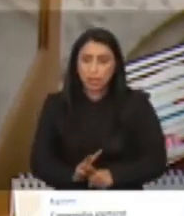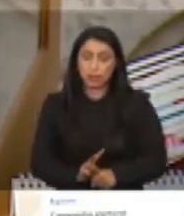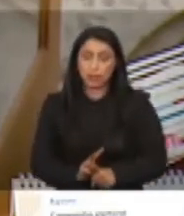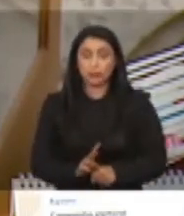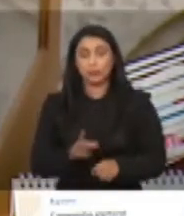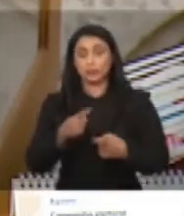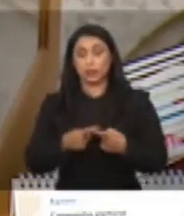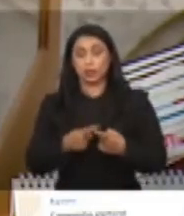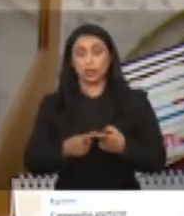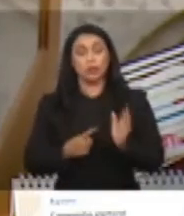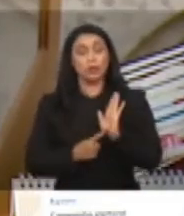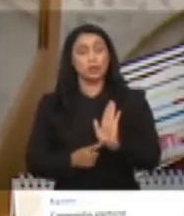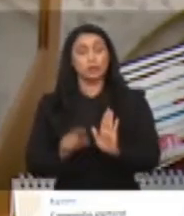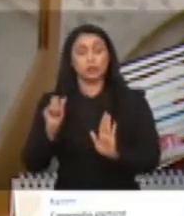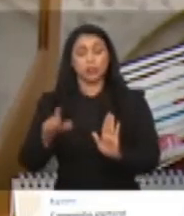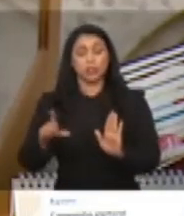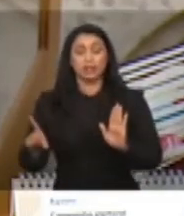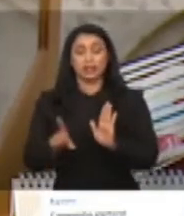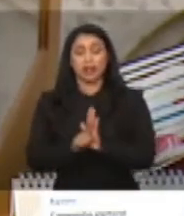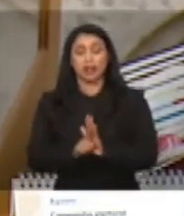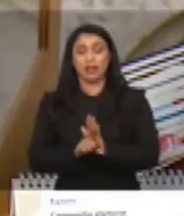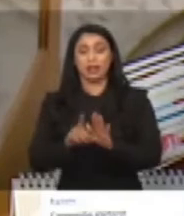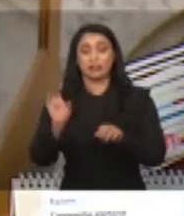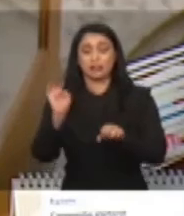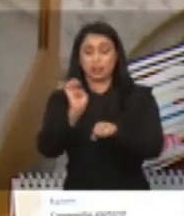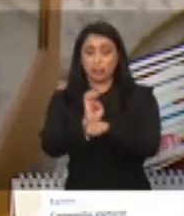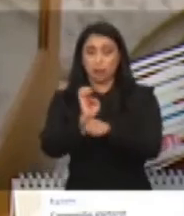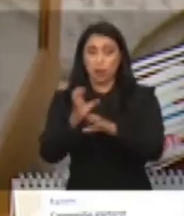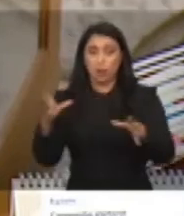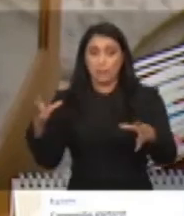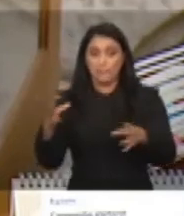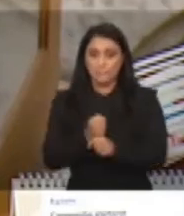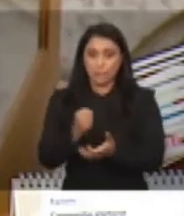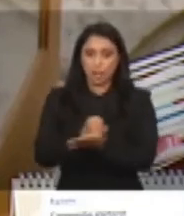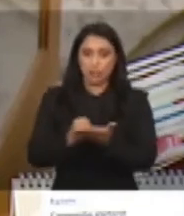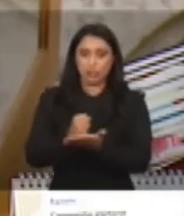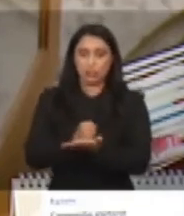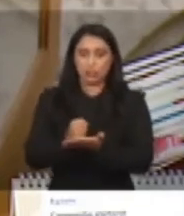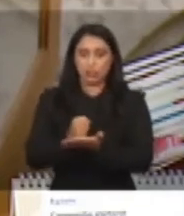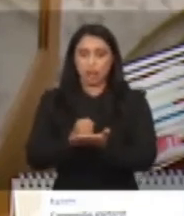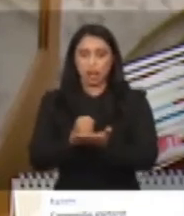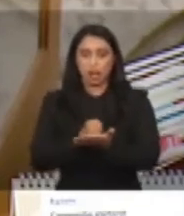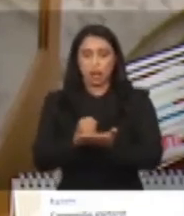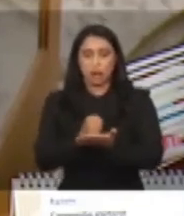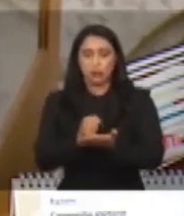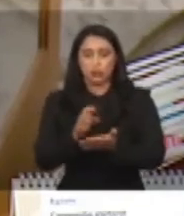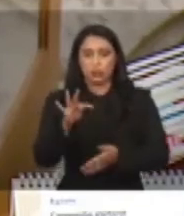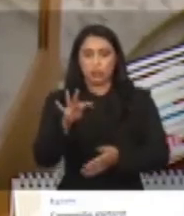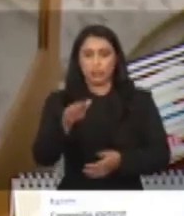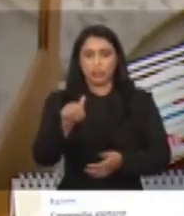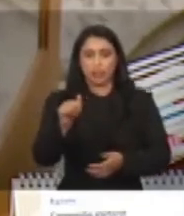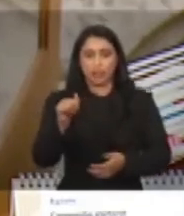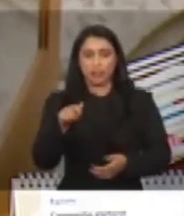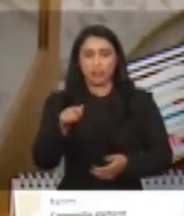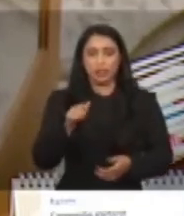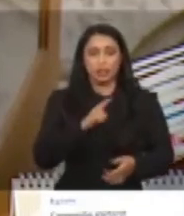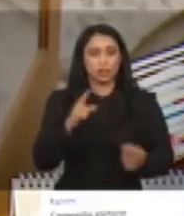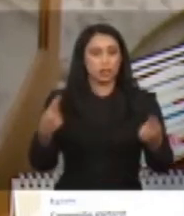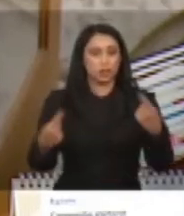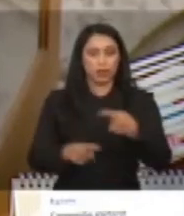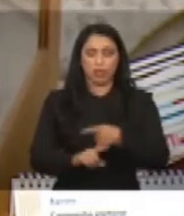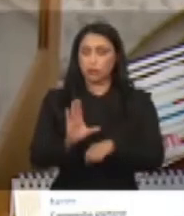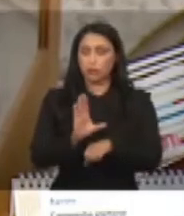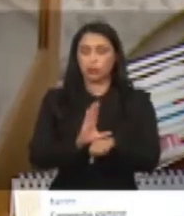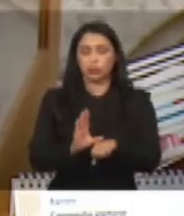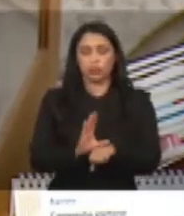que a unidade adotada nas leis estaduais para ser a base de cálculo da taxa minerária não é data vênia